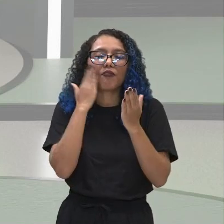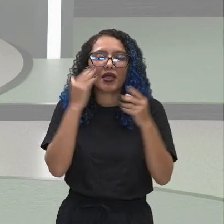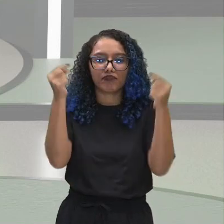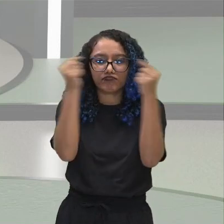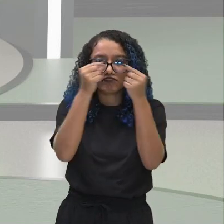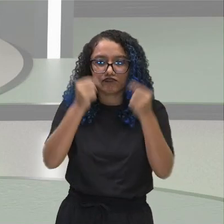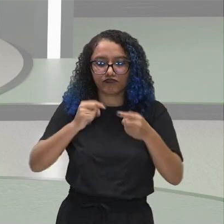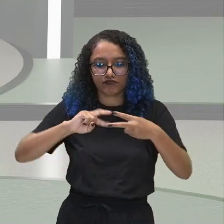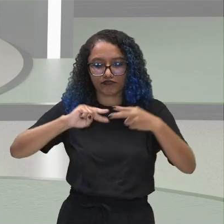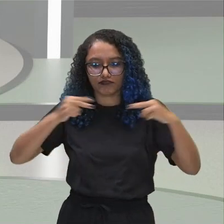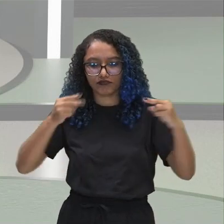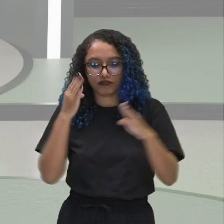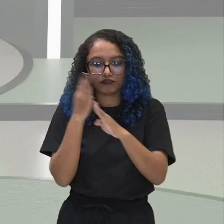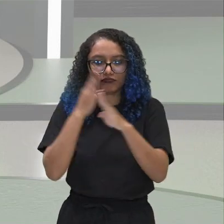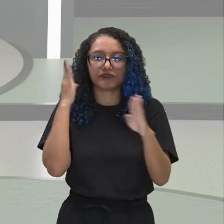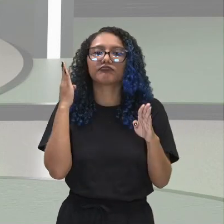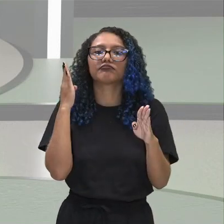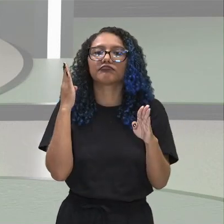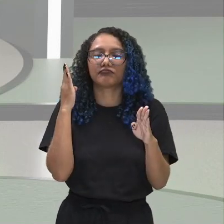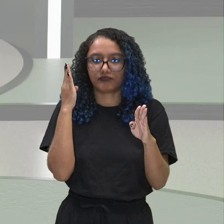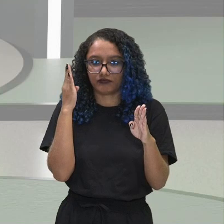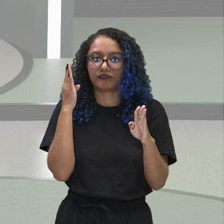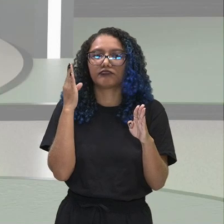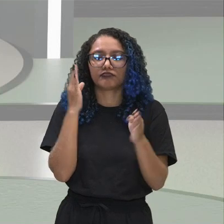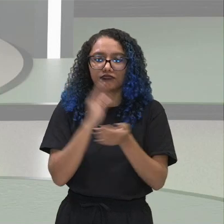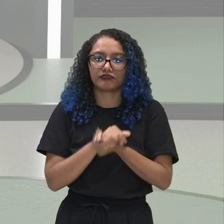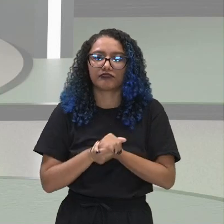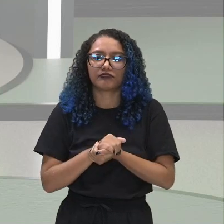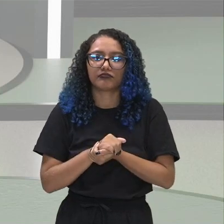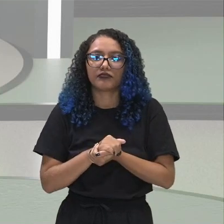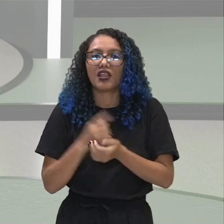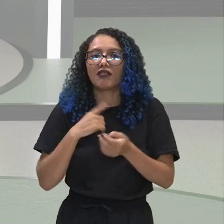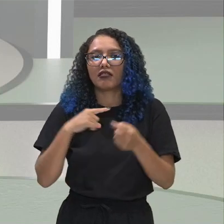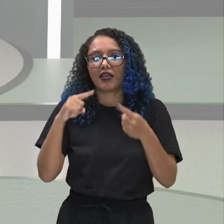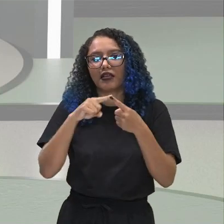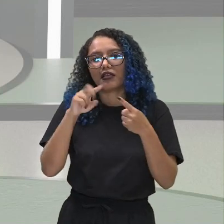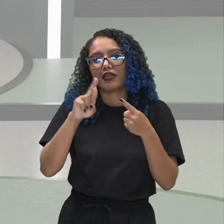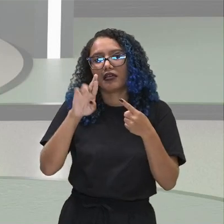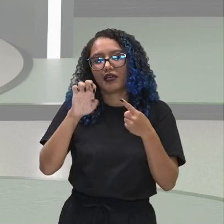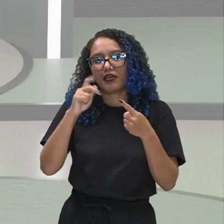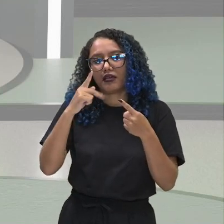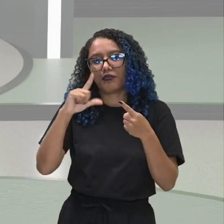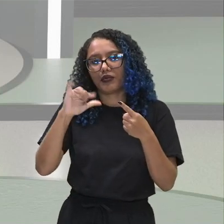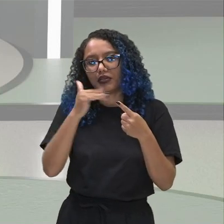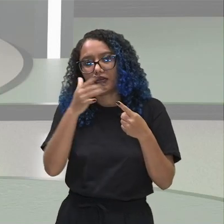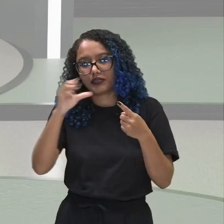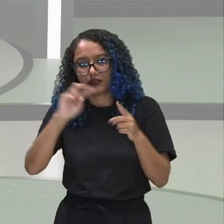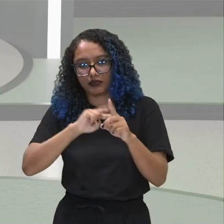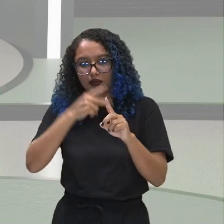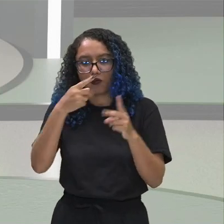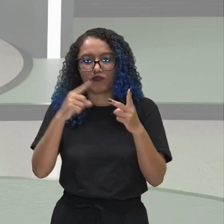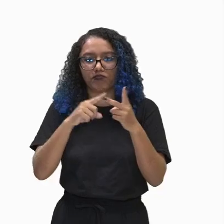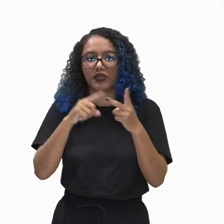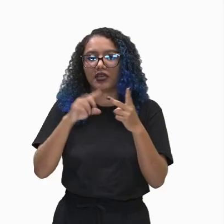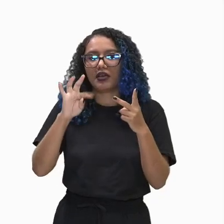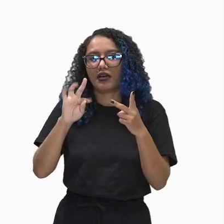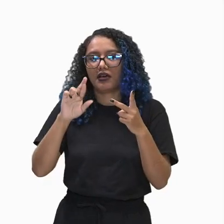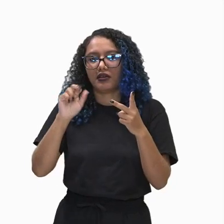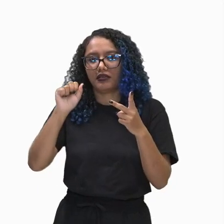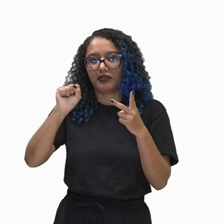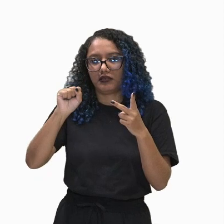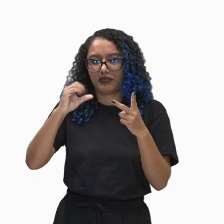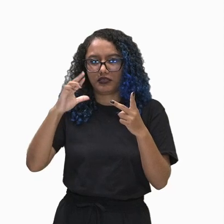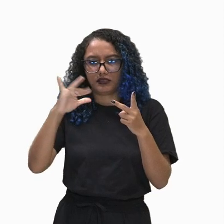decodificação desse código genético, né? São eles a replicação e a transcrição. Vamos começar